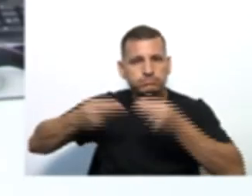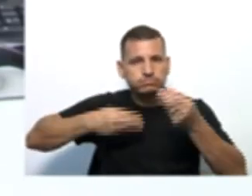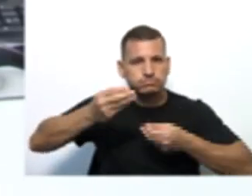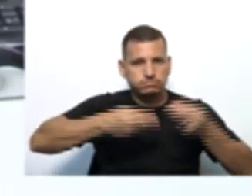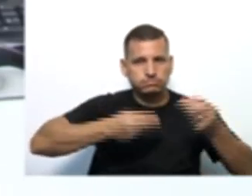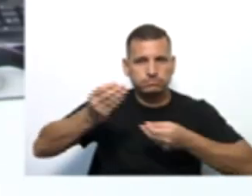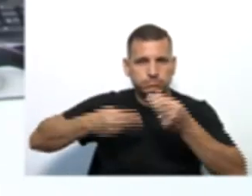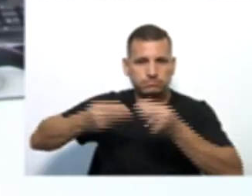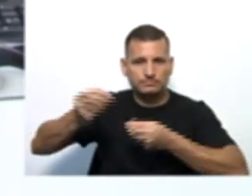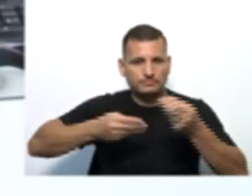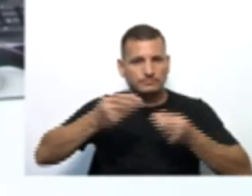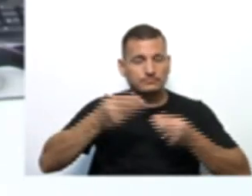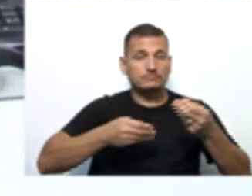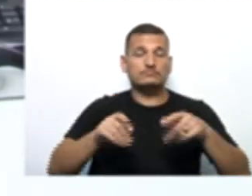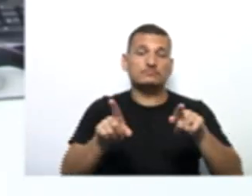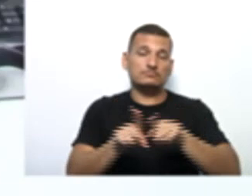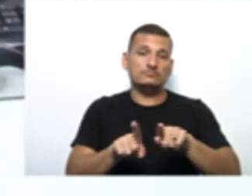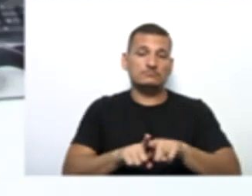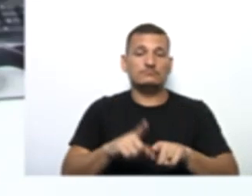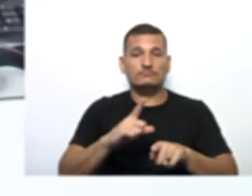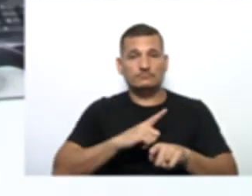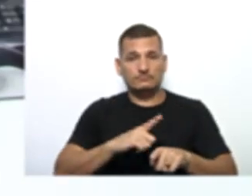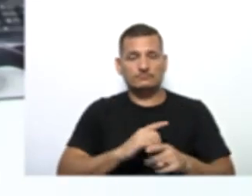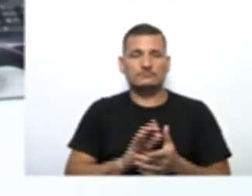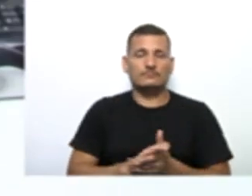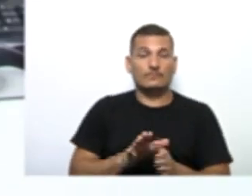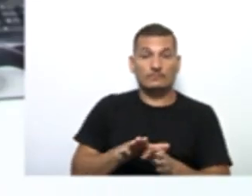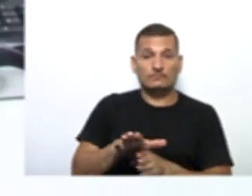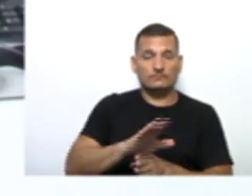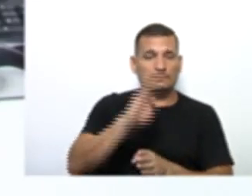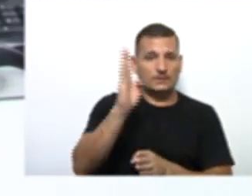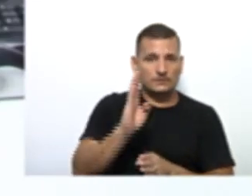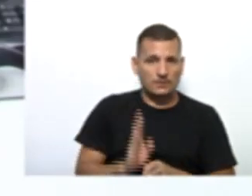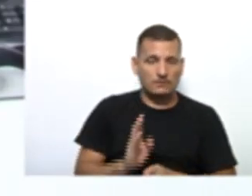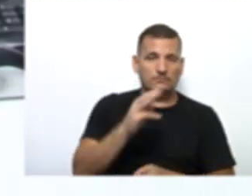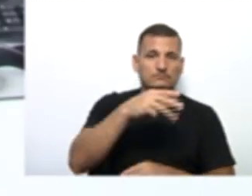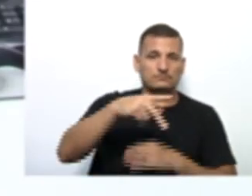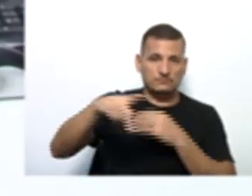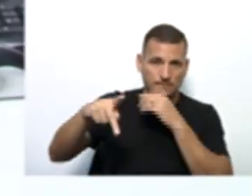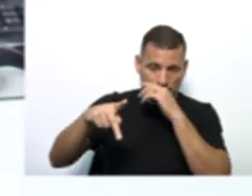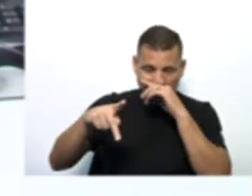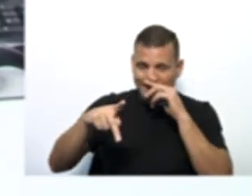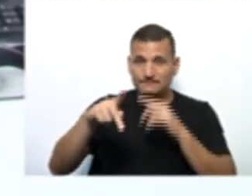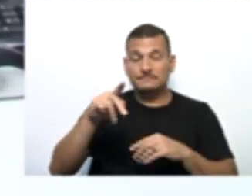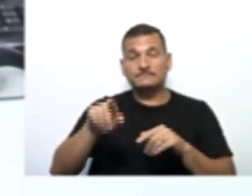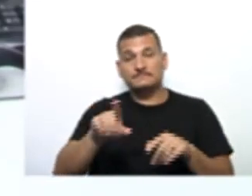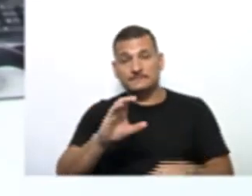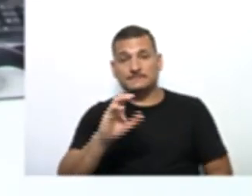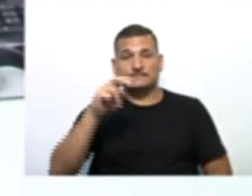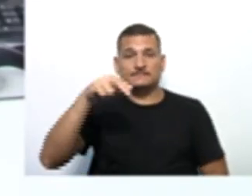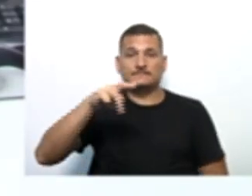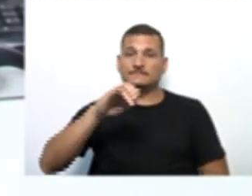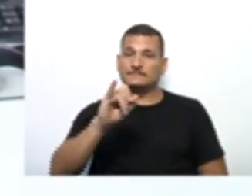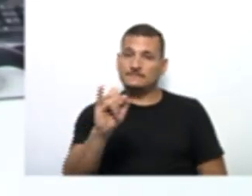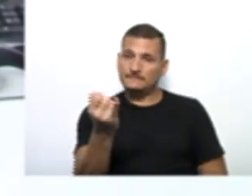força de uma resolução conjunta entre Conselho Nacional do Ministério Público e CNJ,